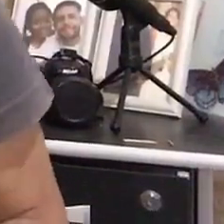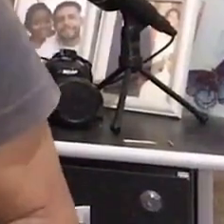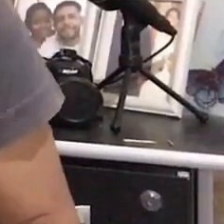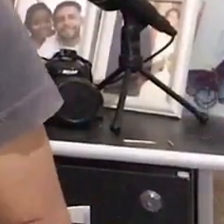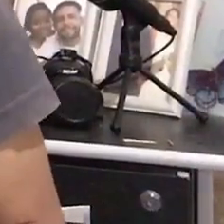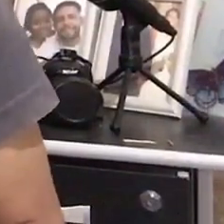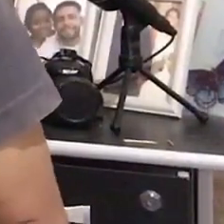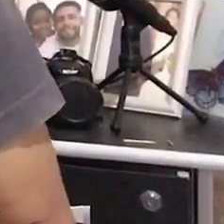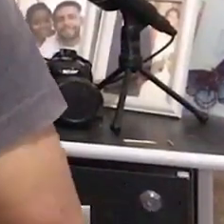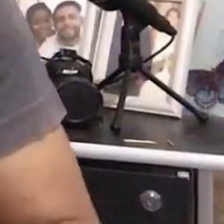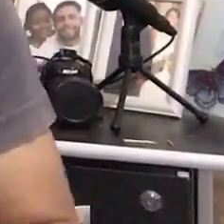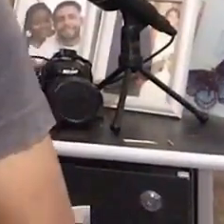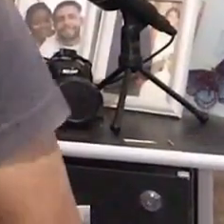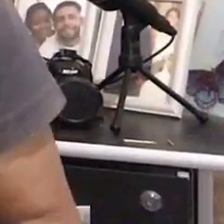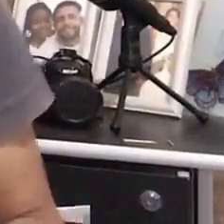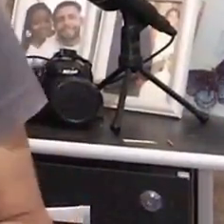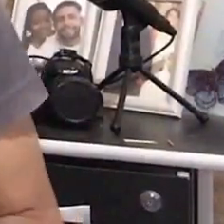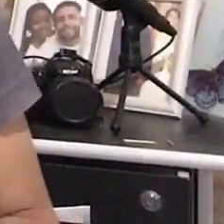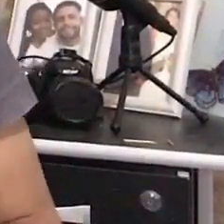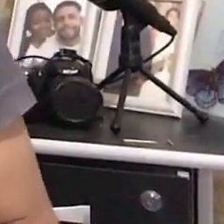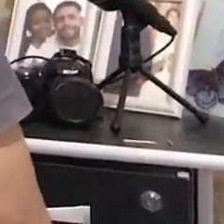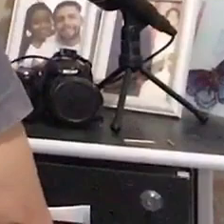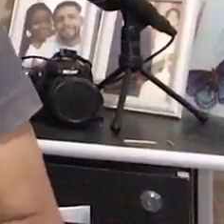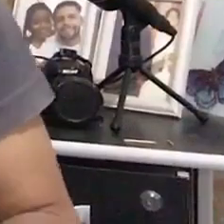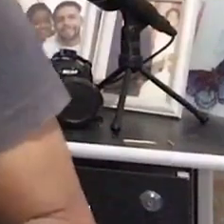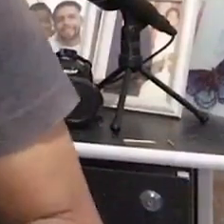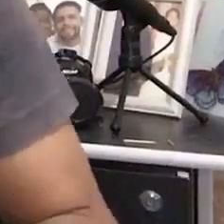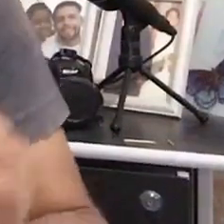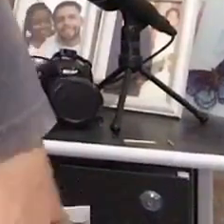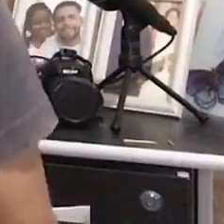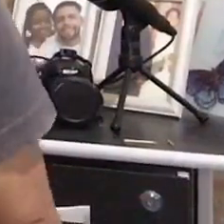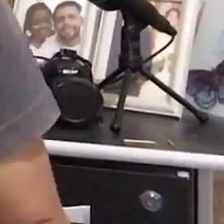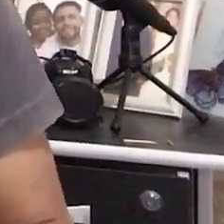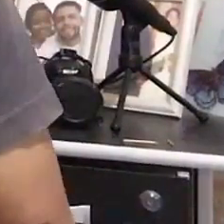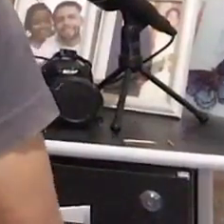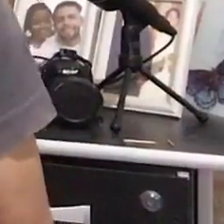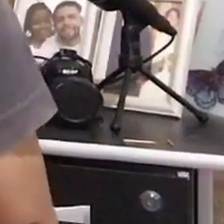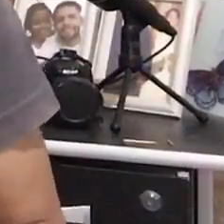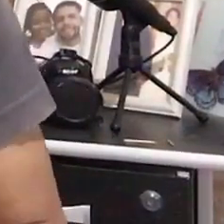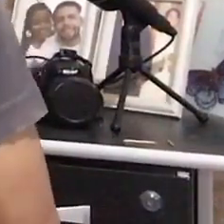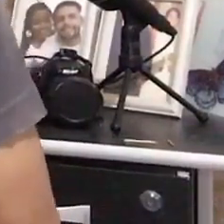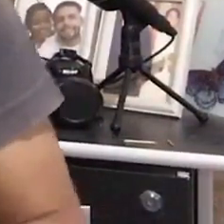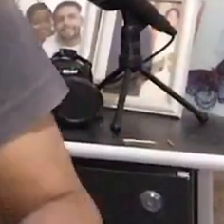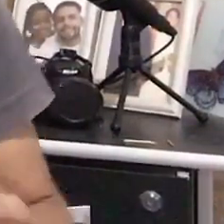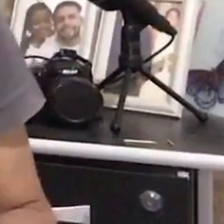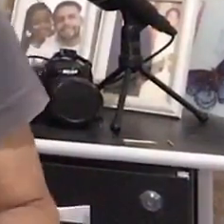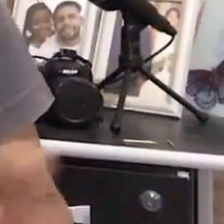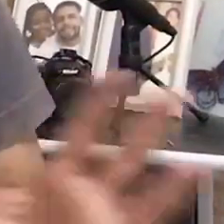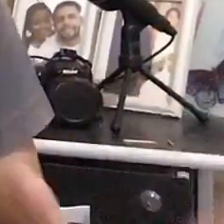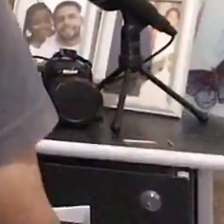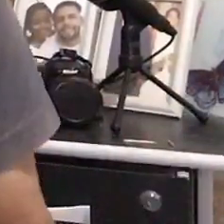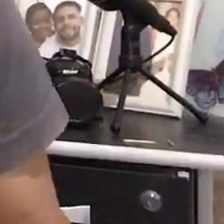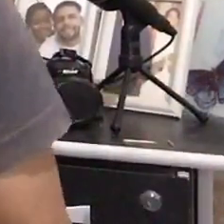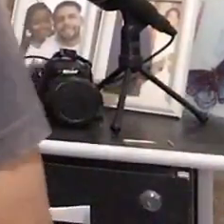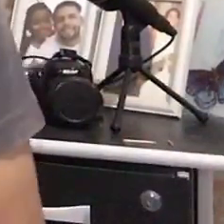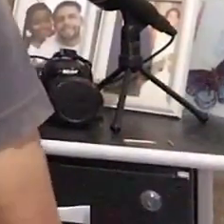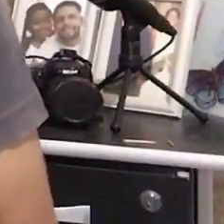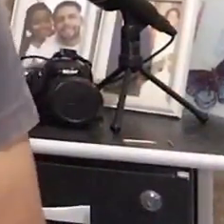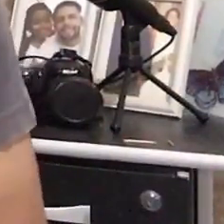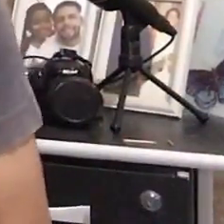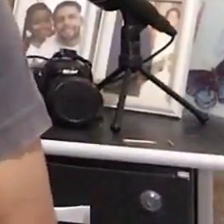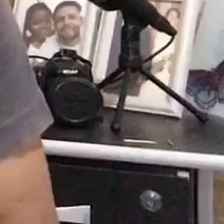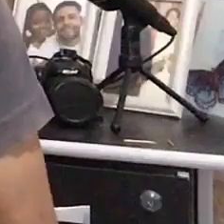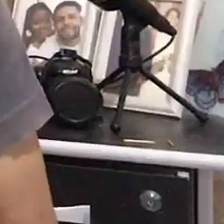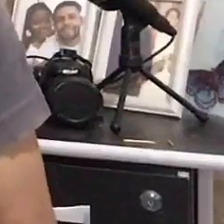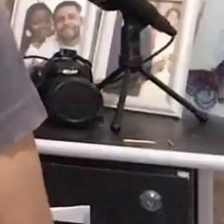só nos últimos dias tá acontecendo aí o julgamento do TSE de uma suposta candidata fantasma